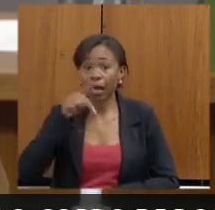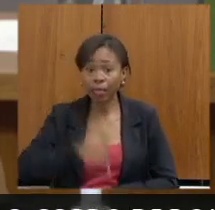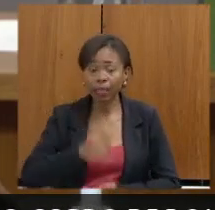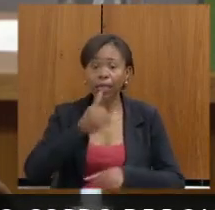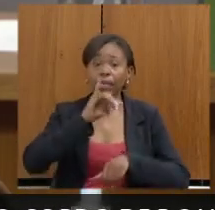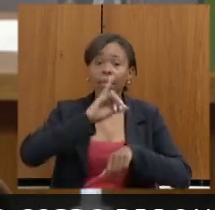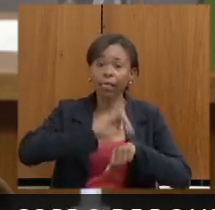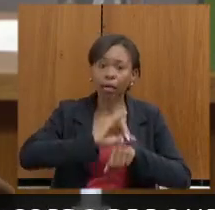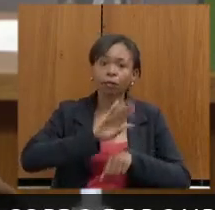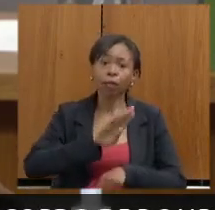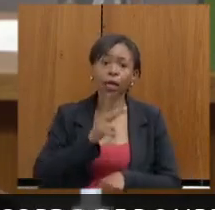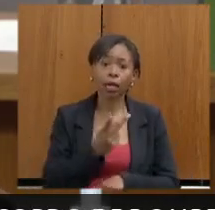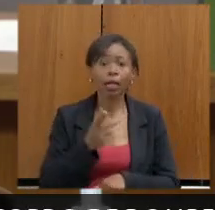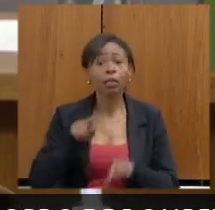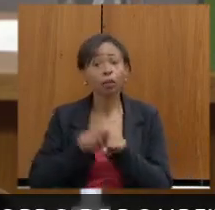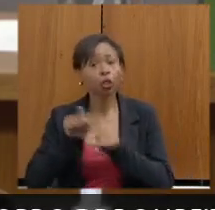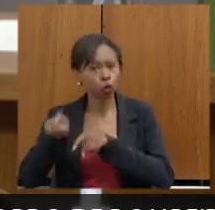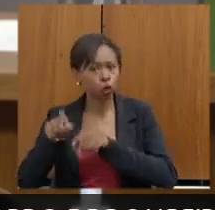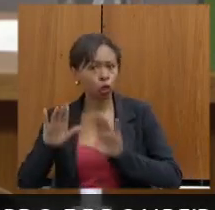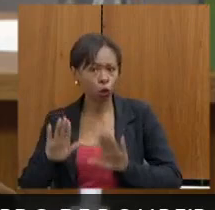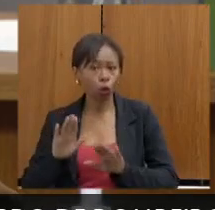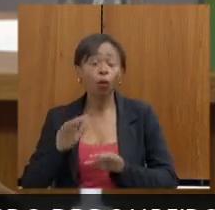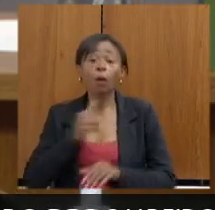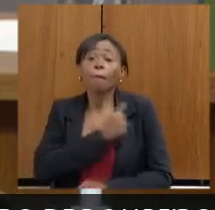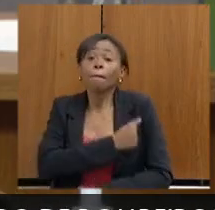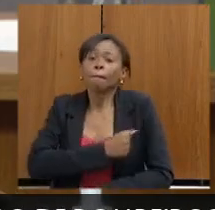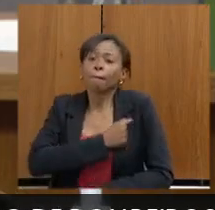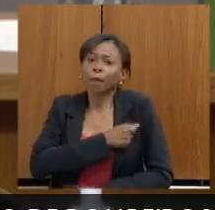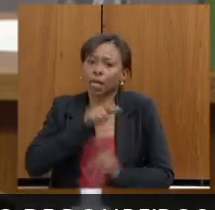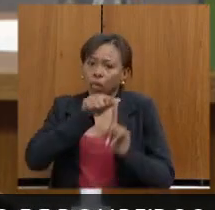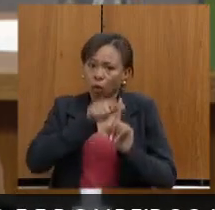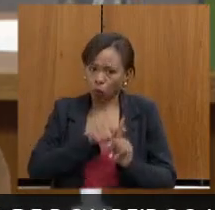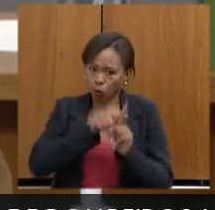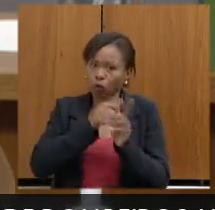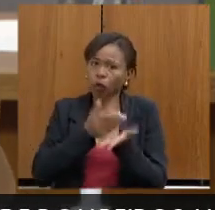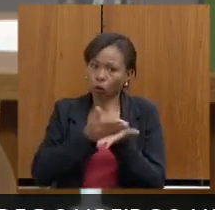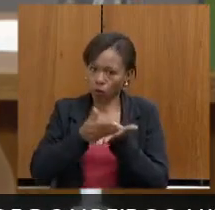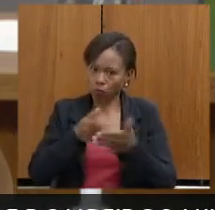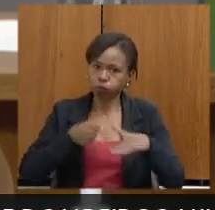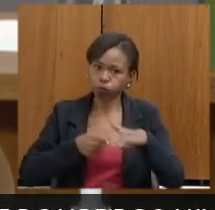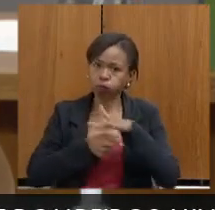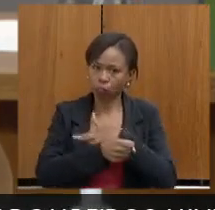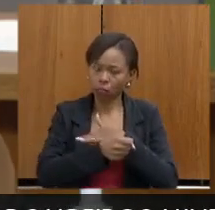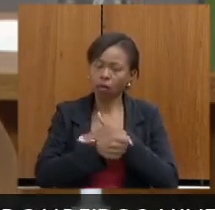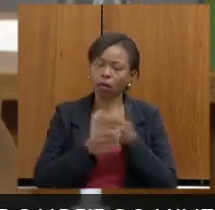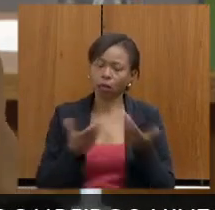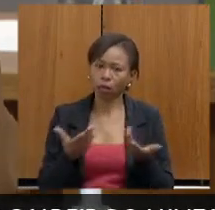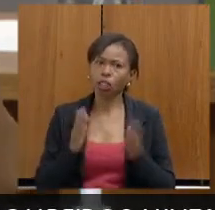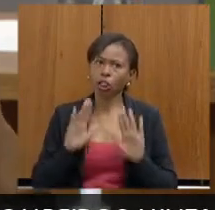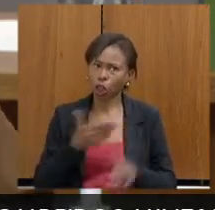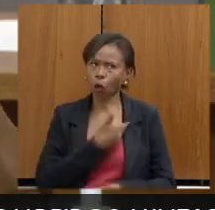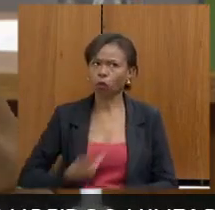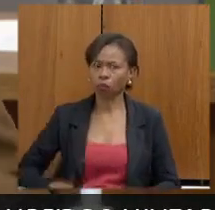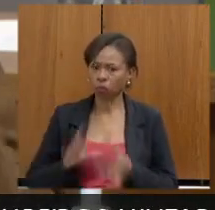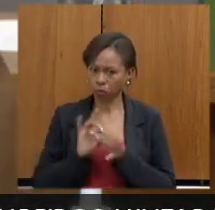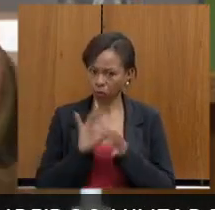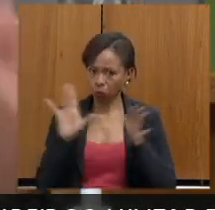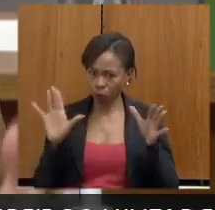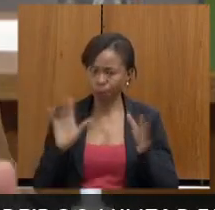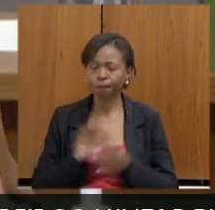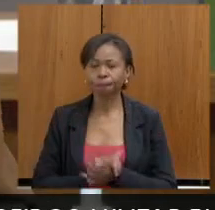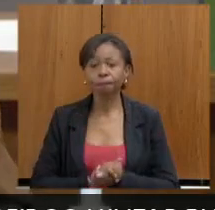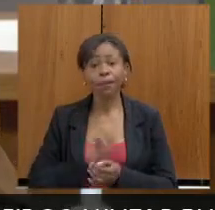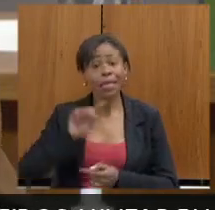né É em agosto Essa é o que está desenhado que o governo já já nos autorizou aí